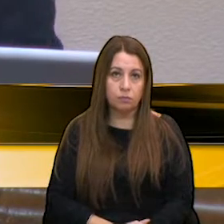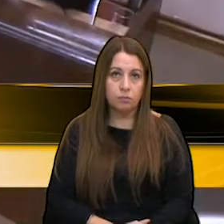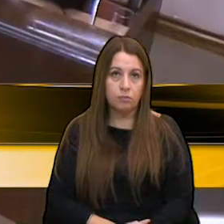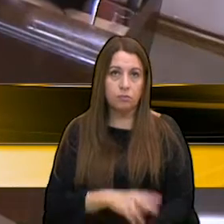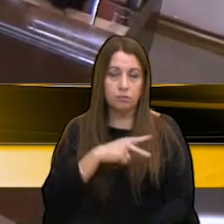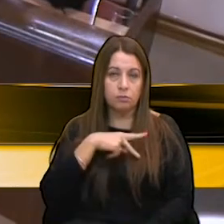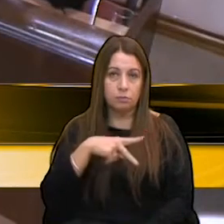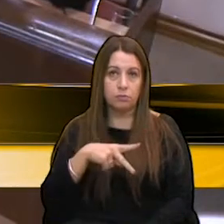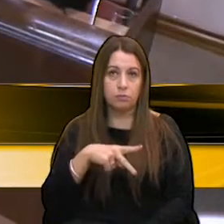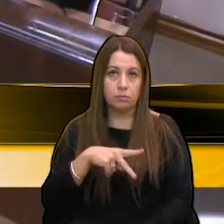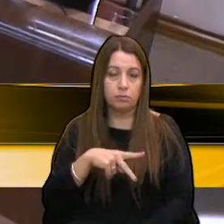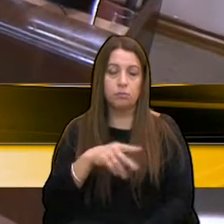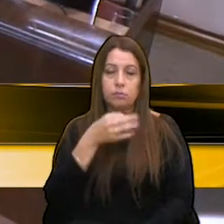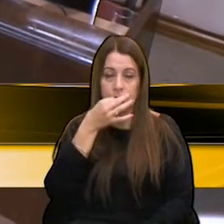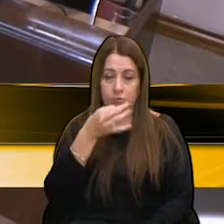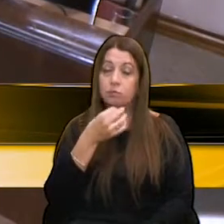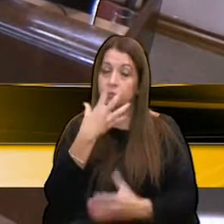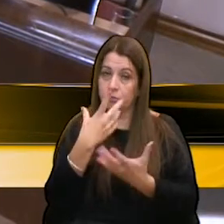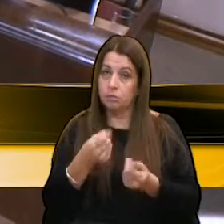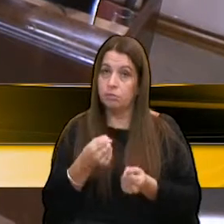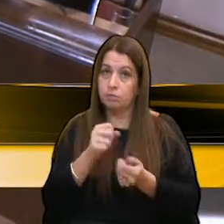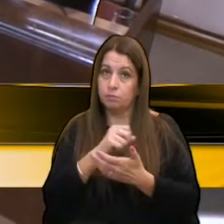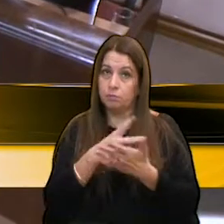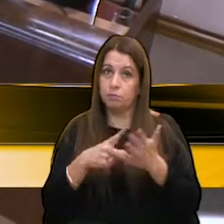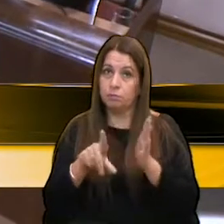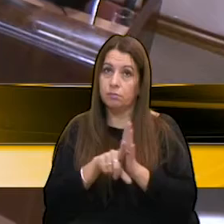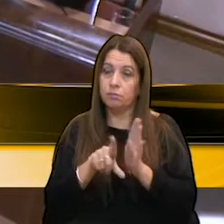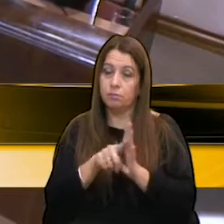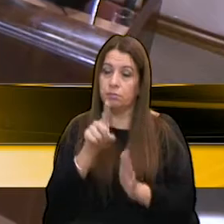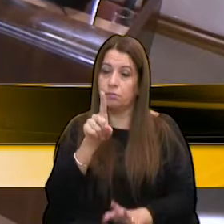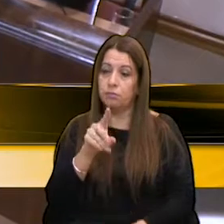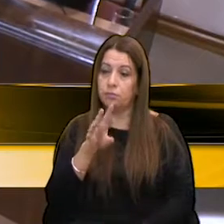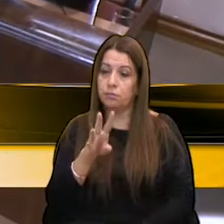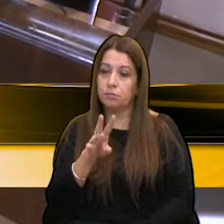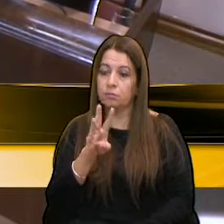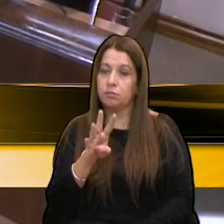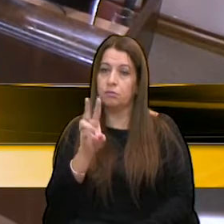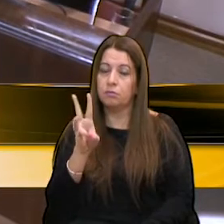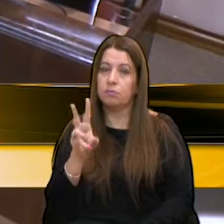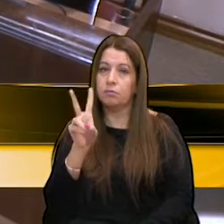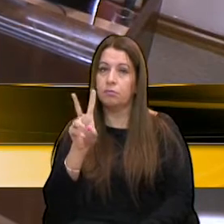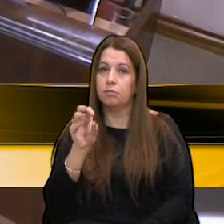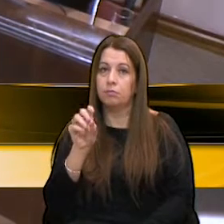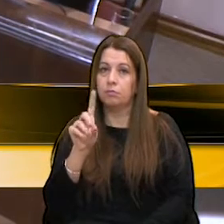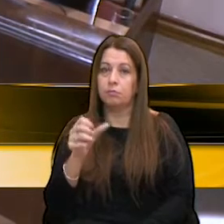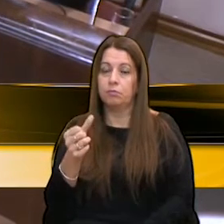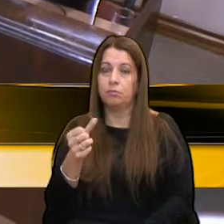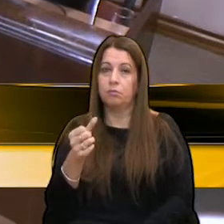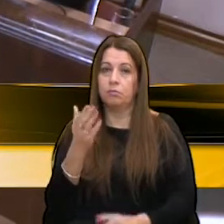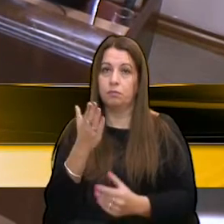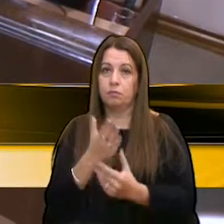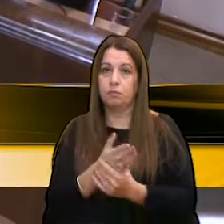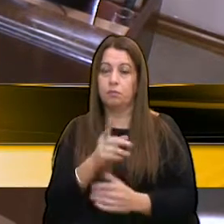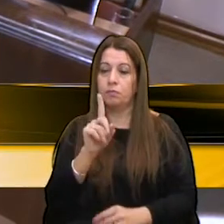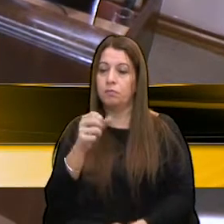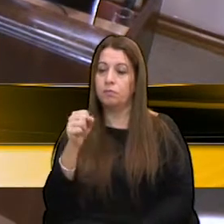Senhor presidente, o parecer é favorável ao projeto de lei 143/2016, contido no processo